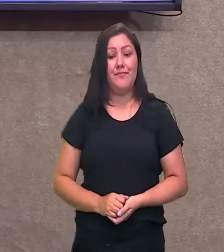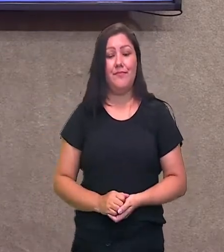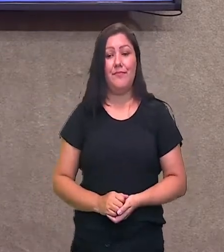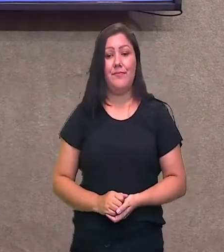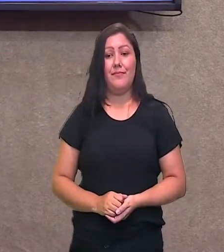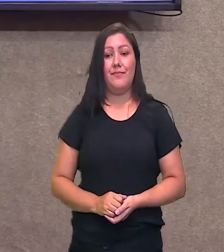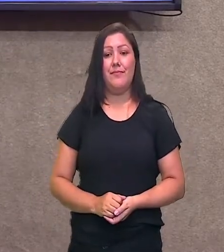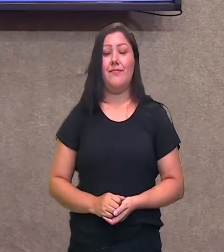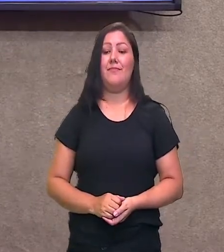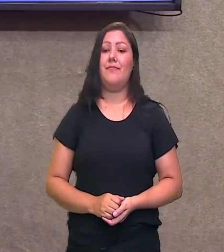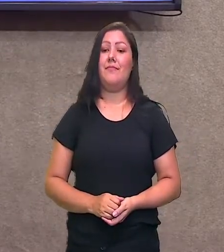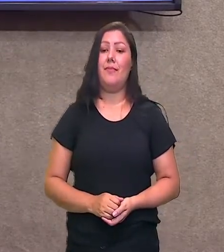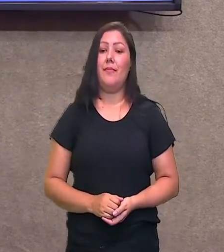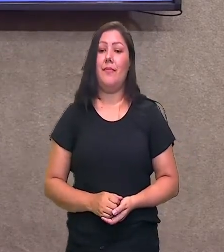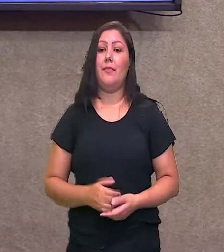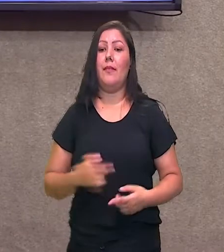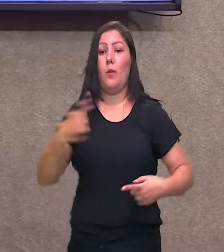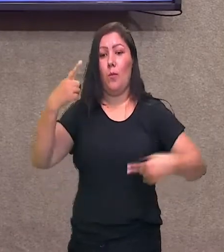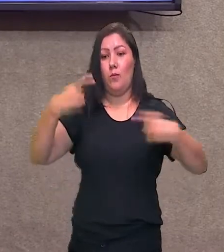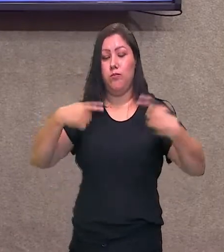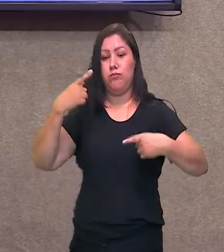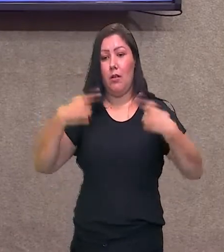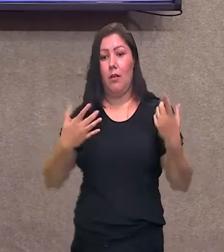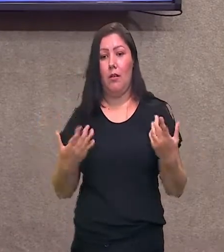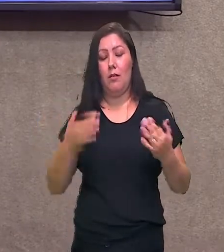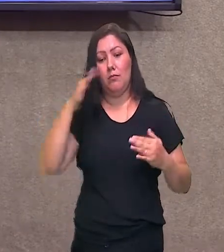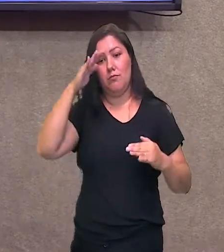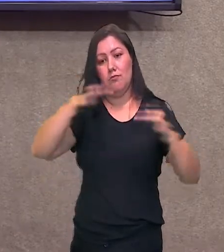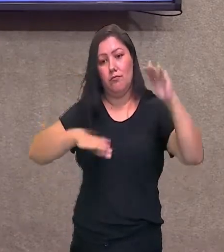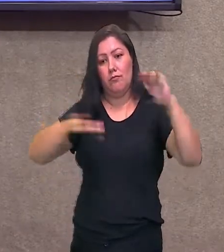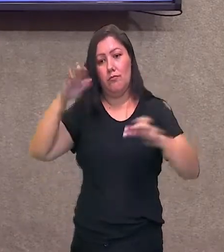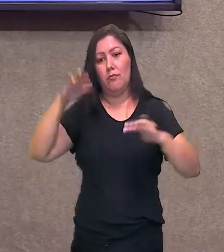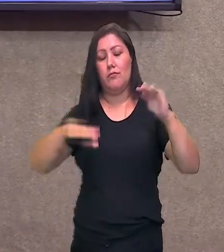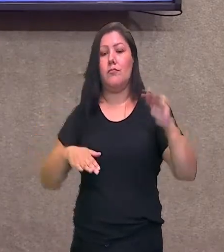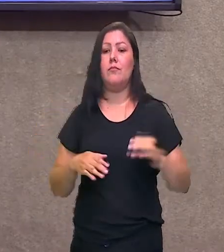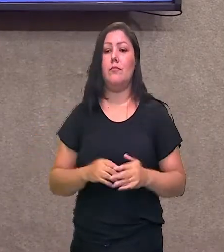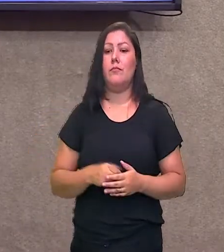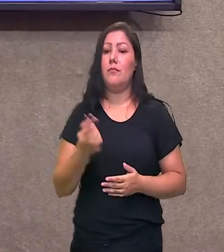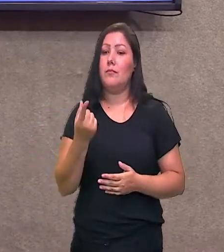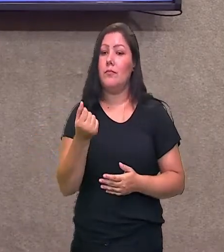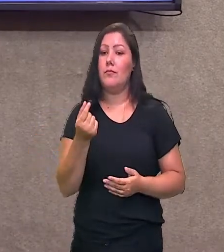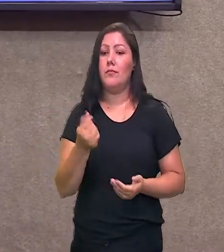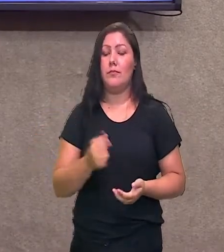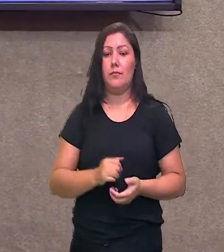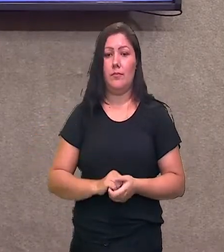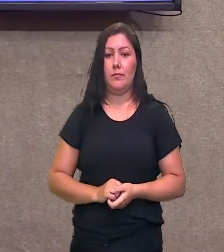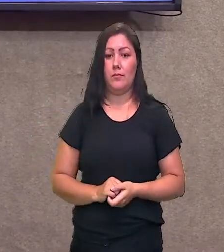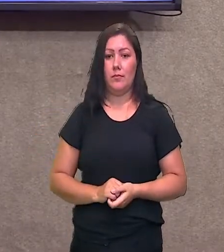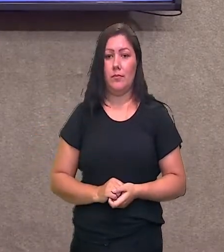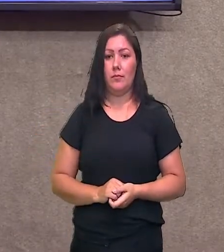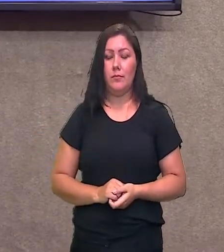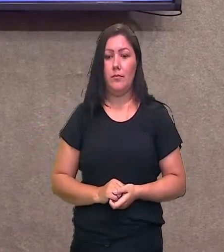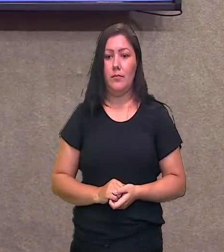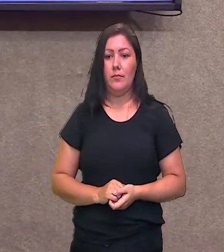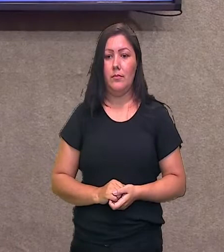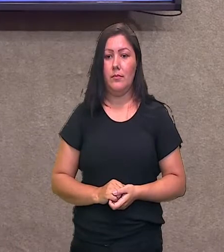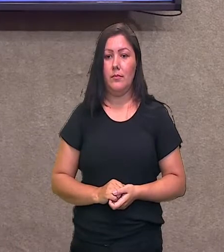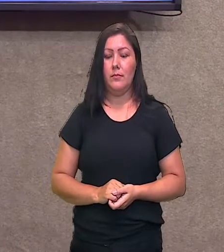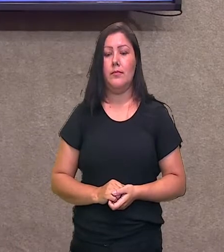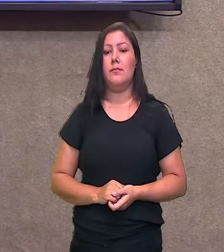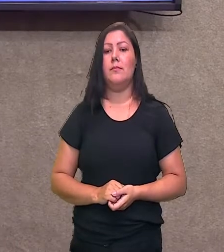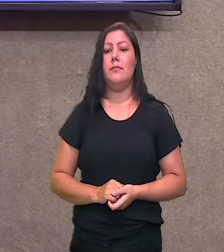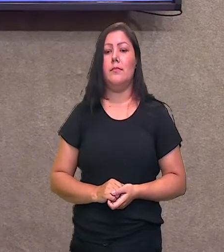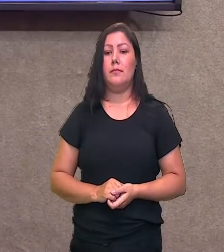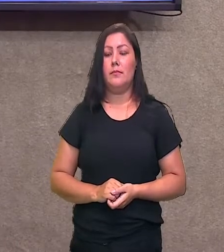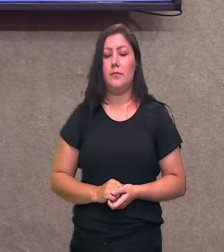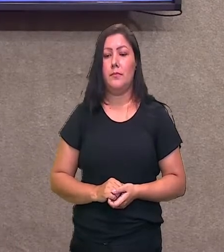uma sociedade onde existe o quê? Oscilação. Opa, baixei aqui. Então,